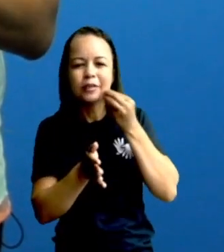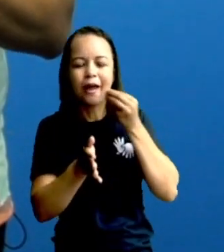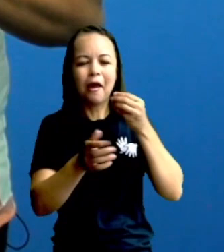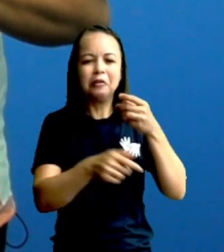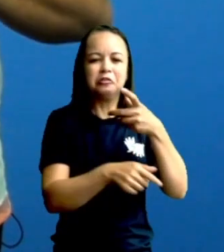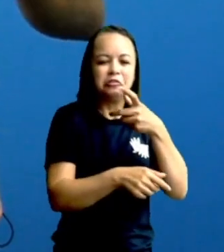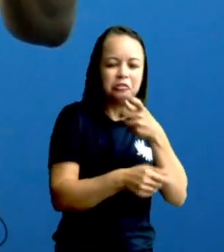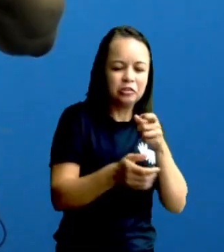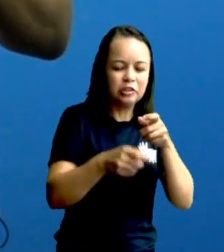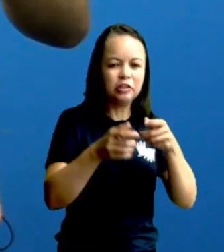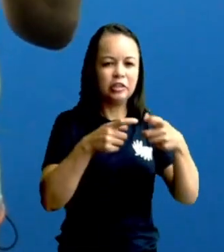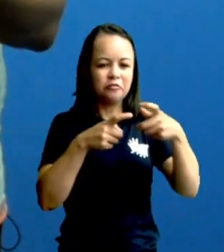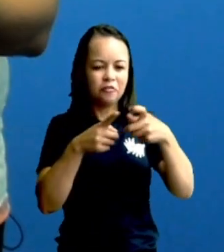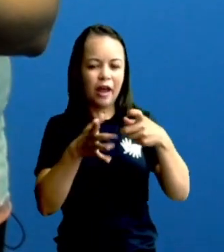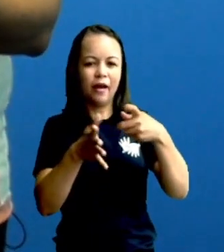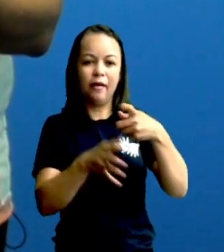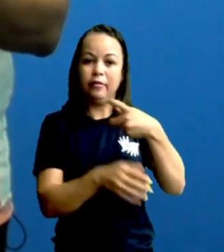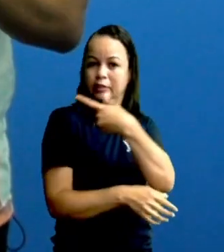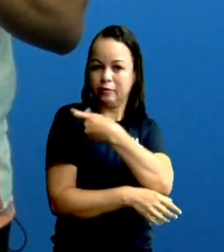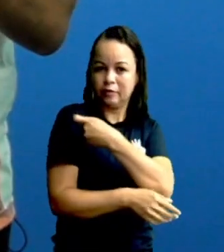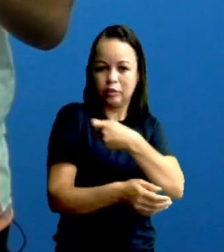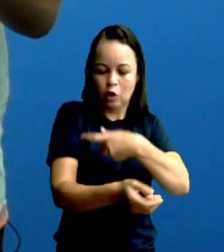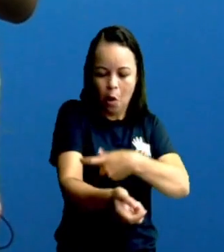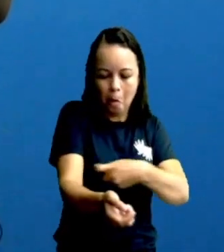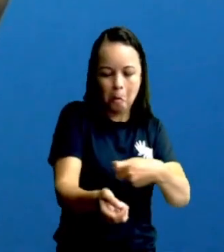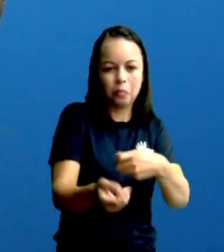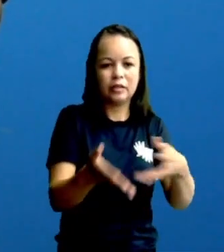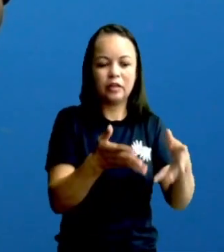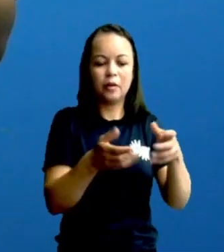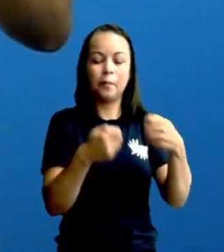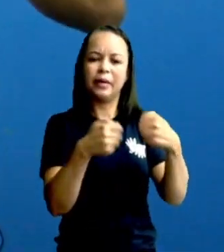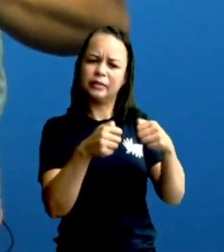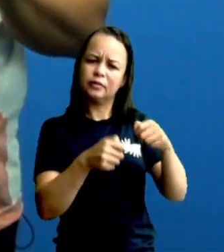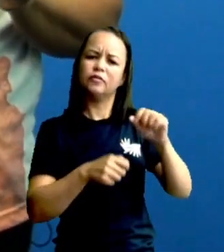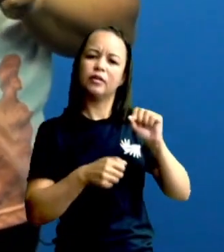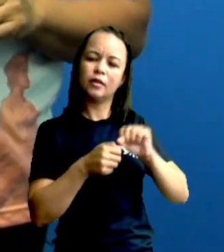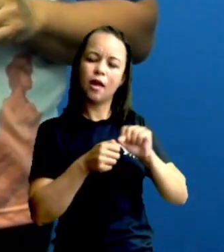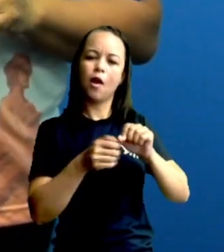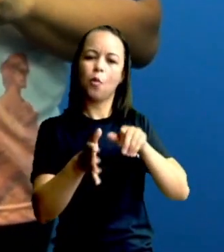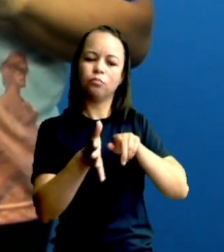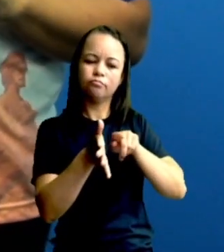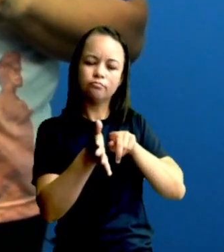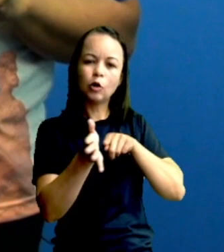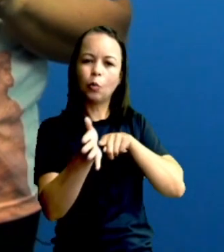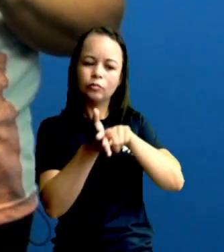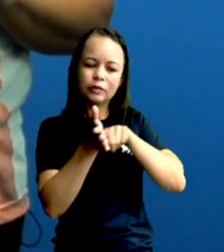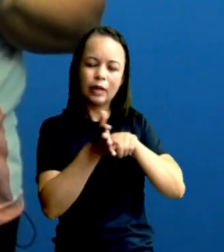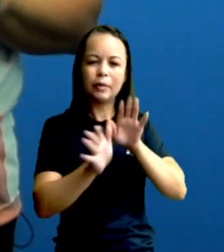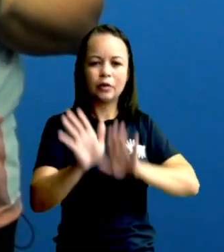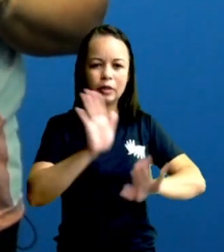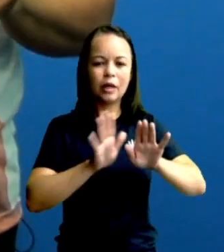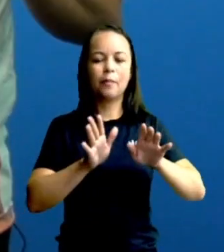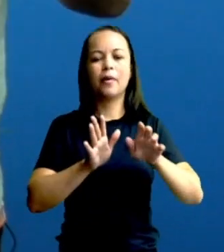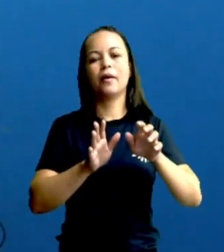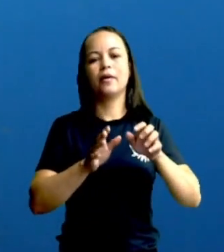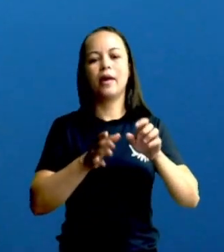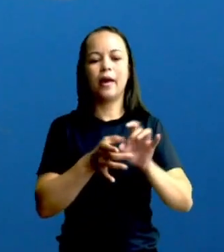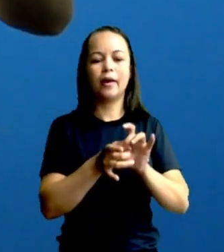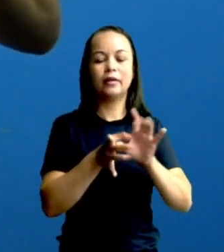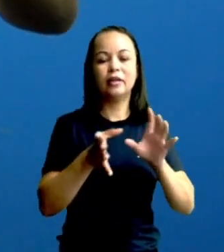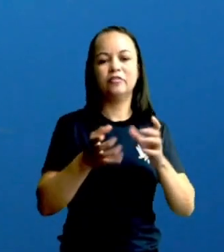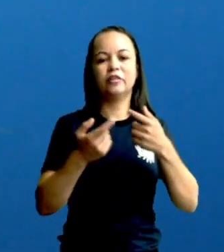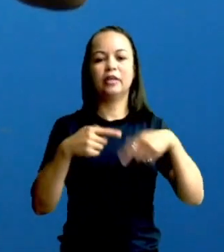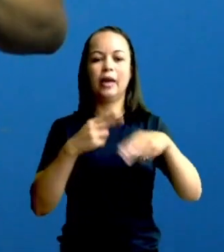janela imunológica, onde é detectado o mais rápido possível, você já pode fazer um tratamento que também é disponibilizado pelo SUS. É